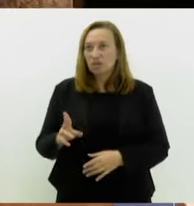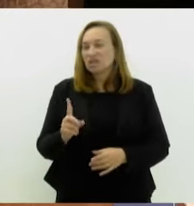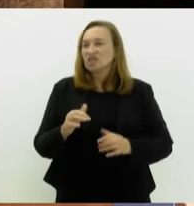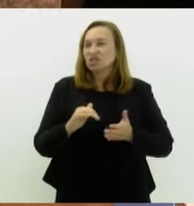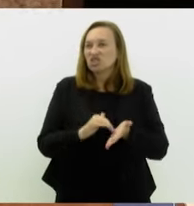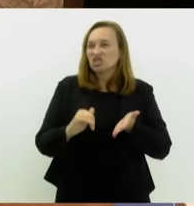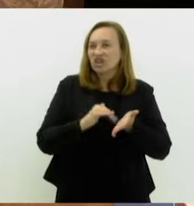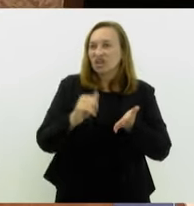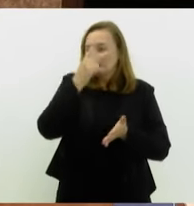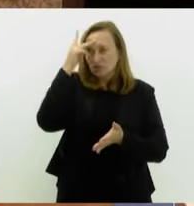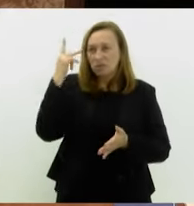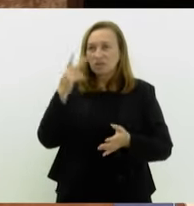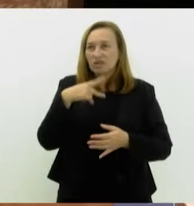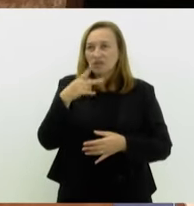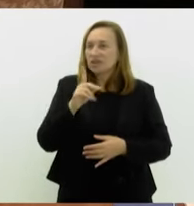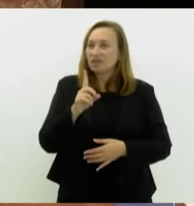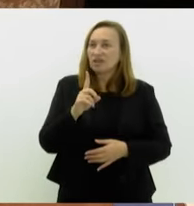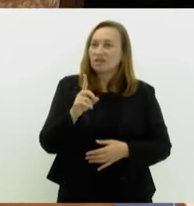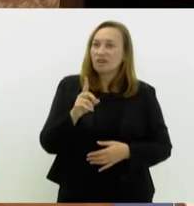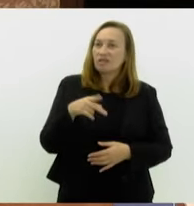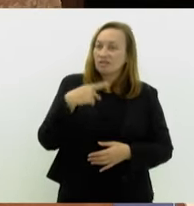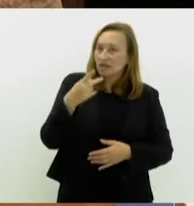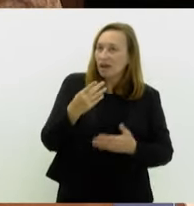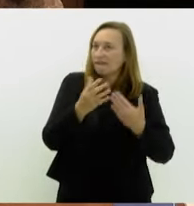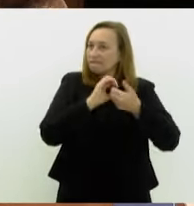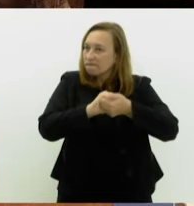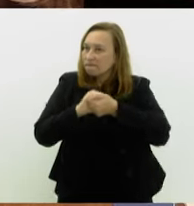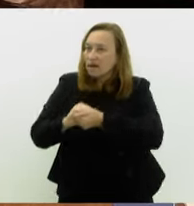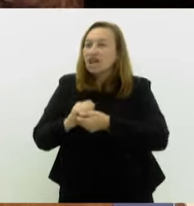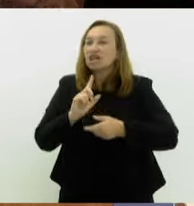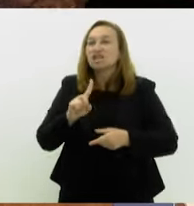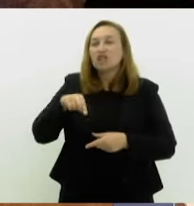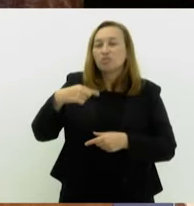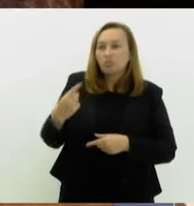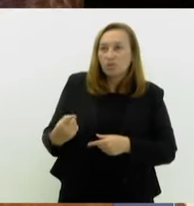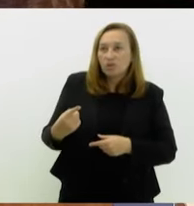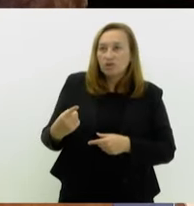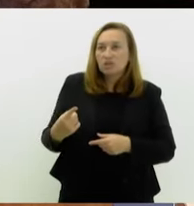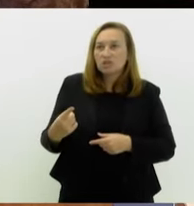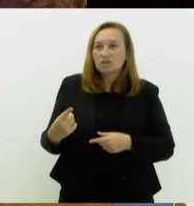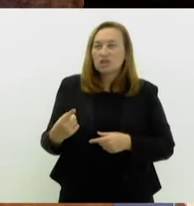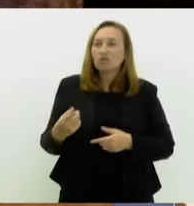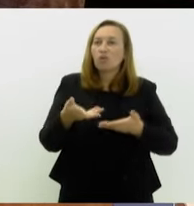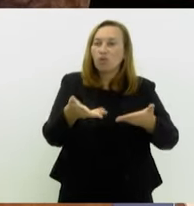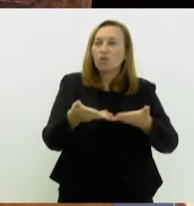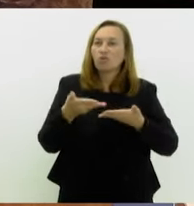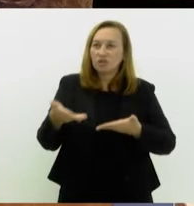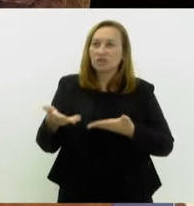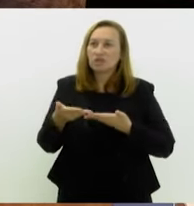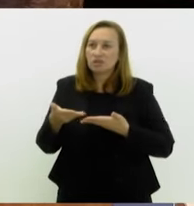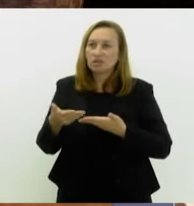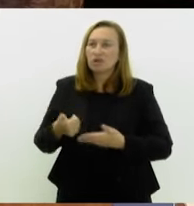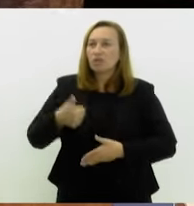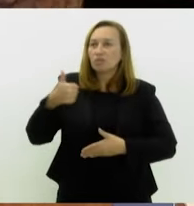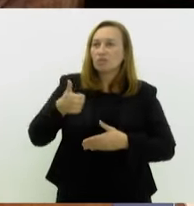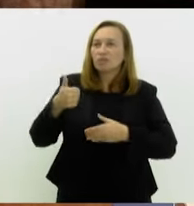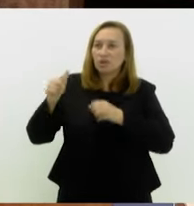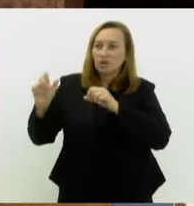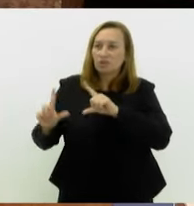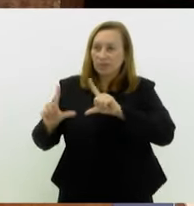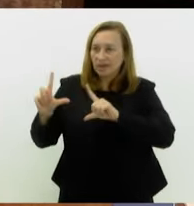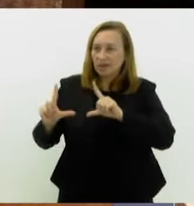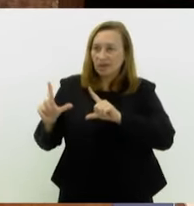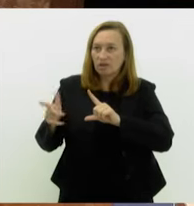a mesa a gente faz a fala de cumprimentos e depois a gente desfaz eu vou chamando já o primeiro painel que eu vou ser mediadora do primeiro